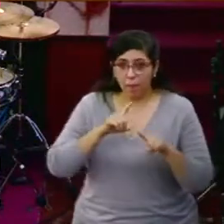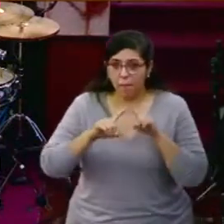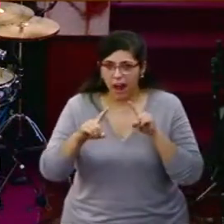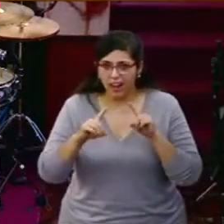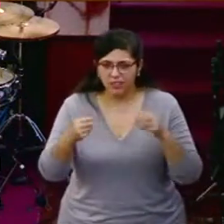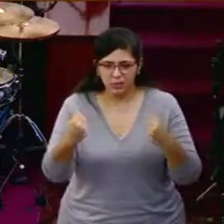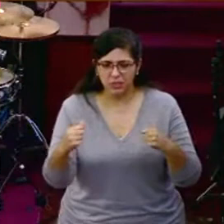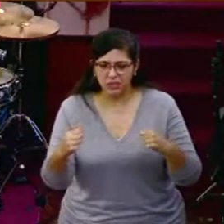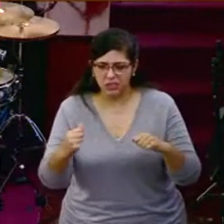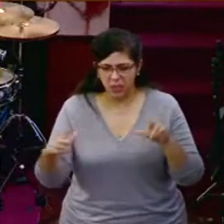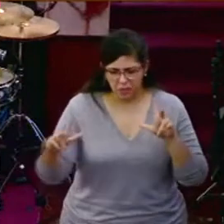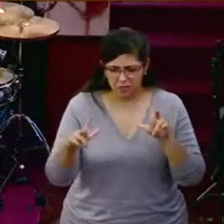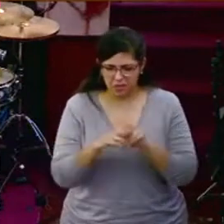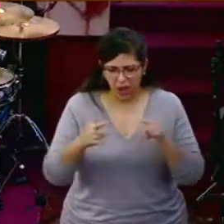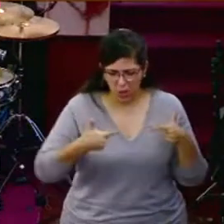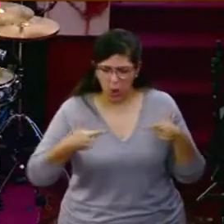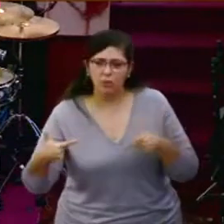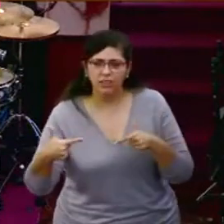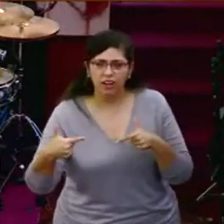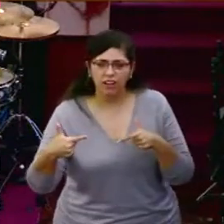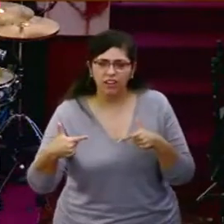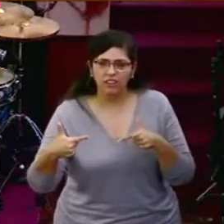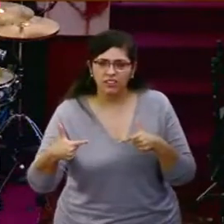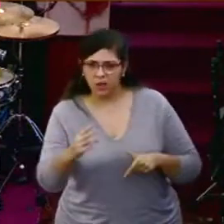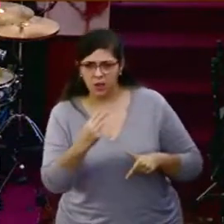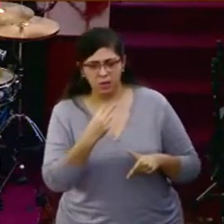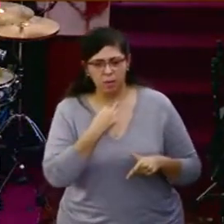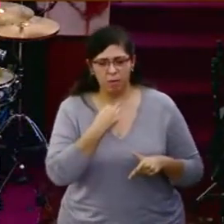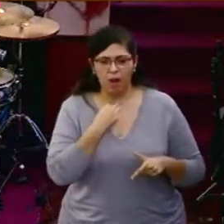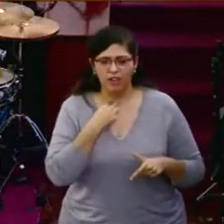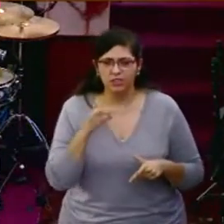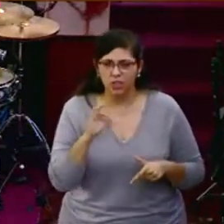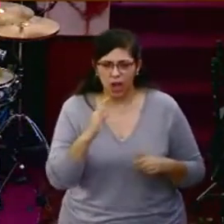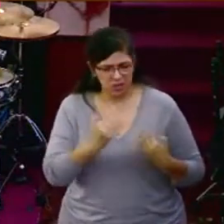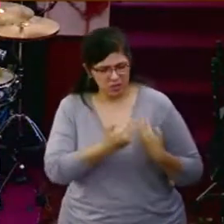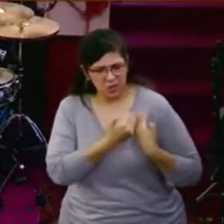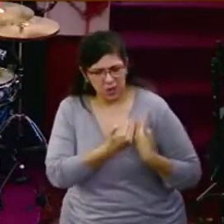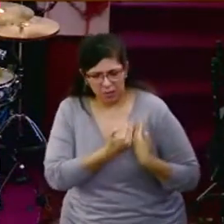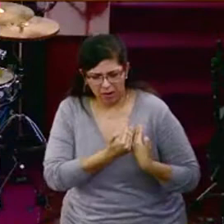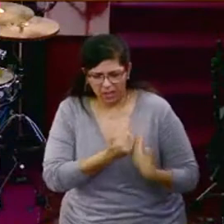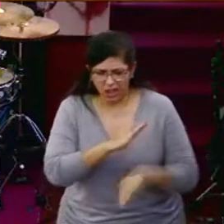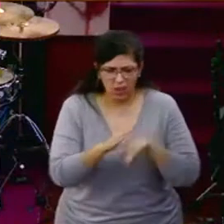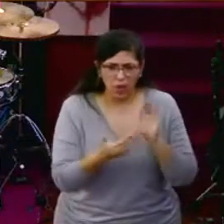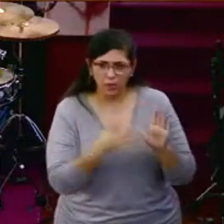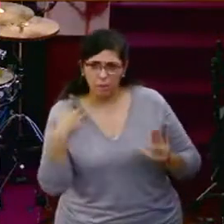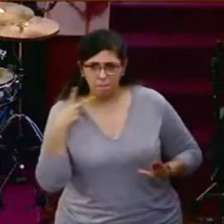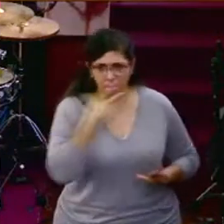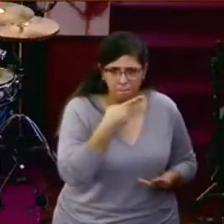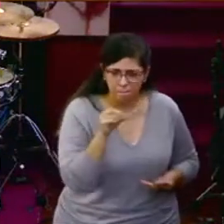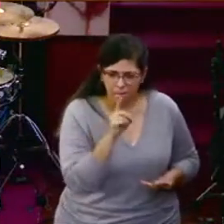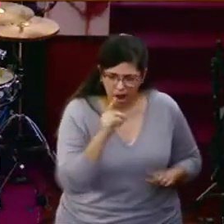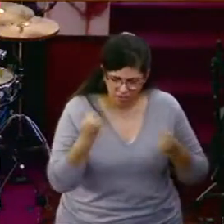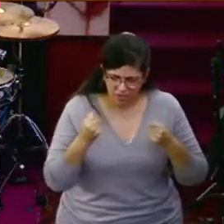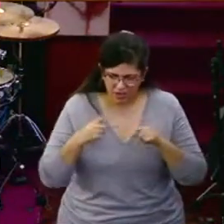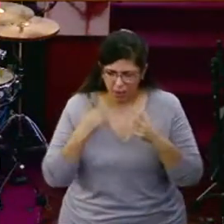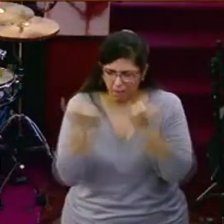residem por que vocês não podem suportar caladamente as